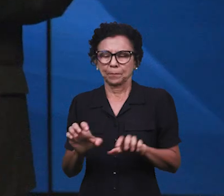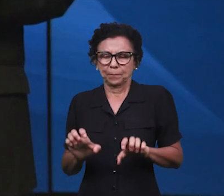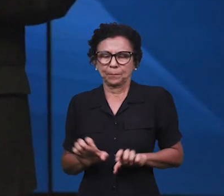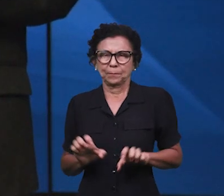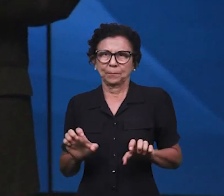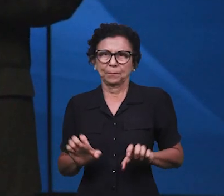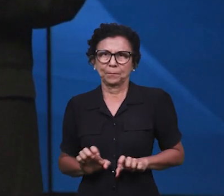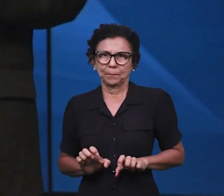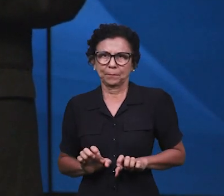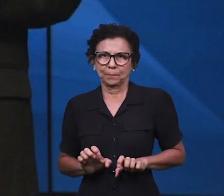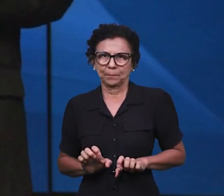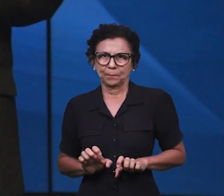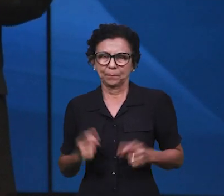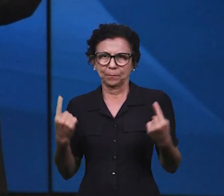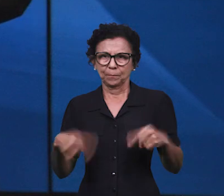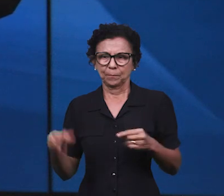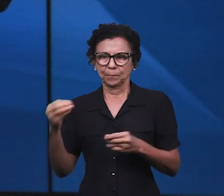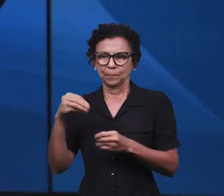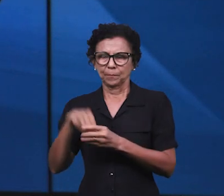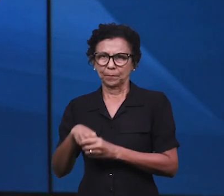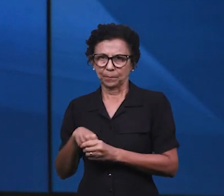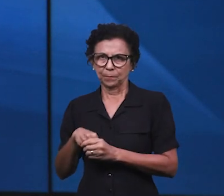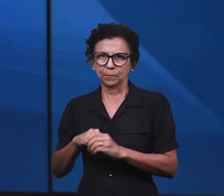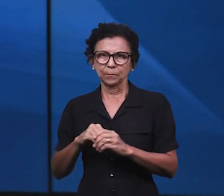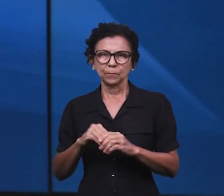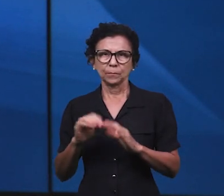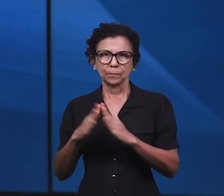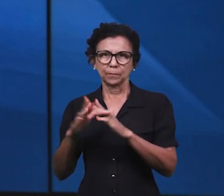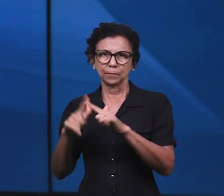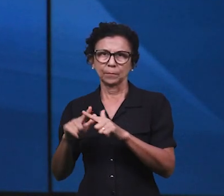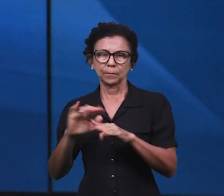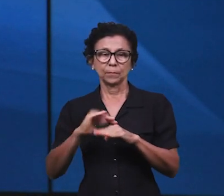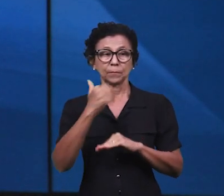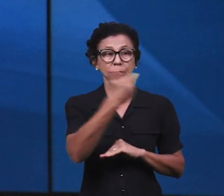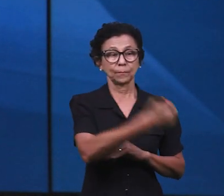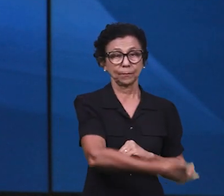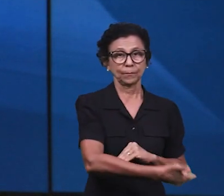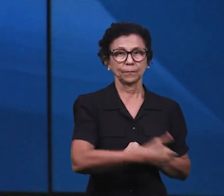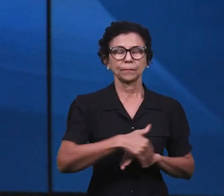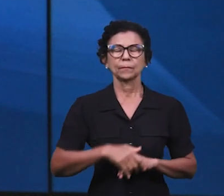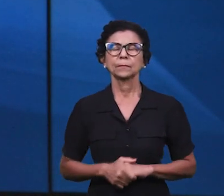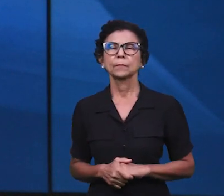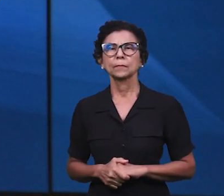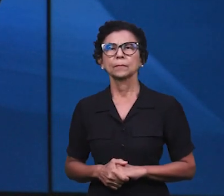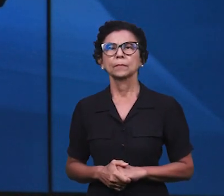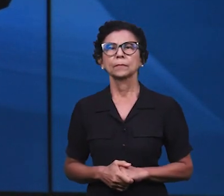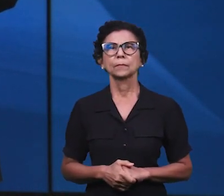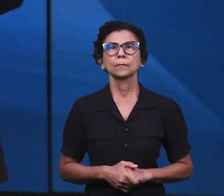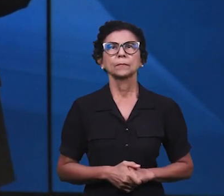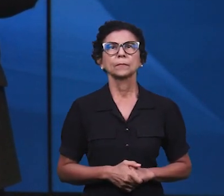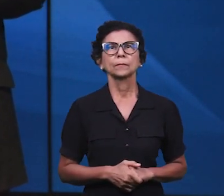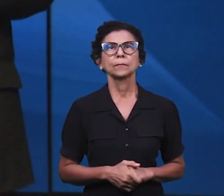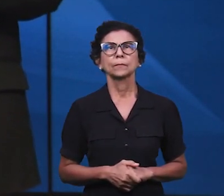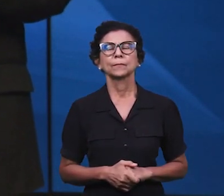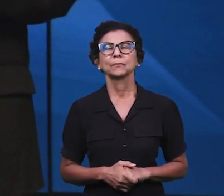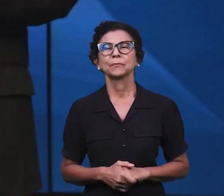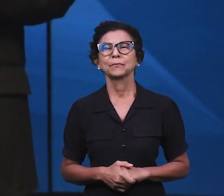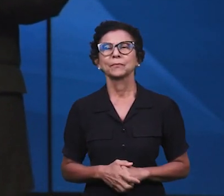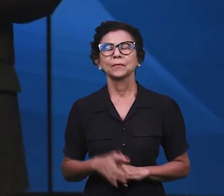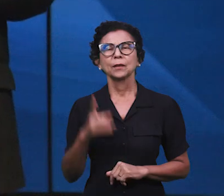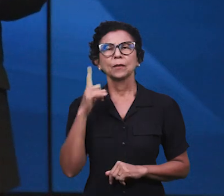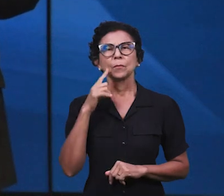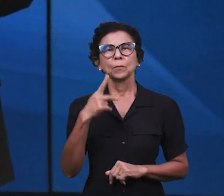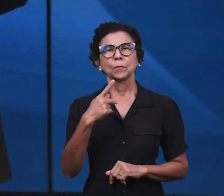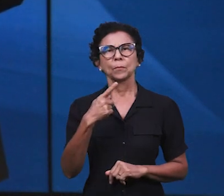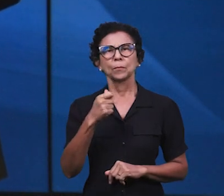Esmirna. E a pergunta 5, quem vai dar a resposta é o Paulo Márcio. O Paulo Márcio é diácono da nossa igreja em Barra Mansa,